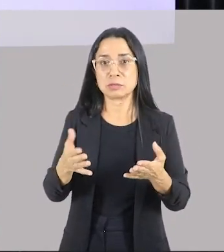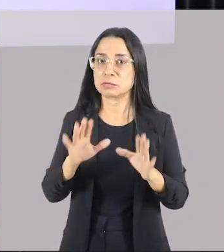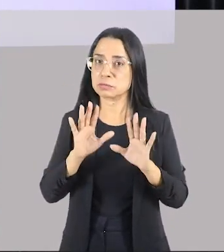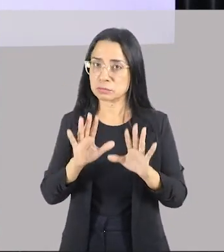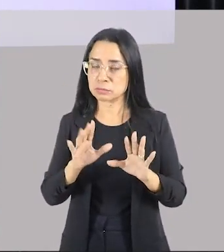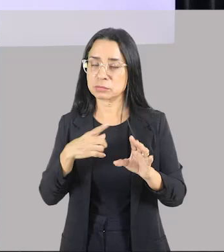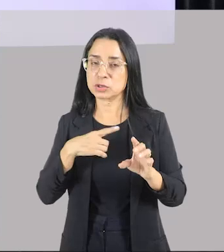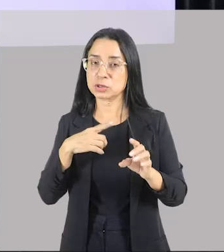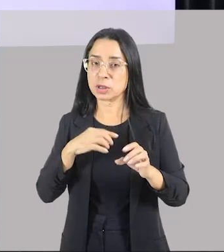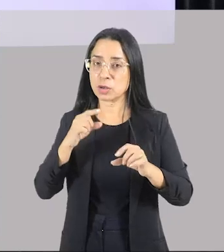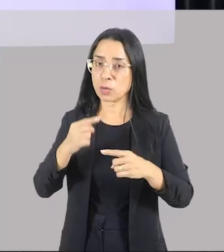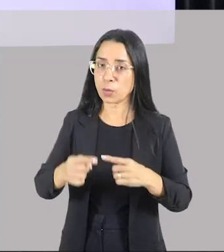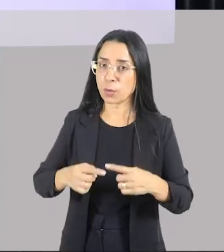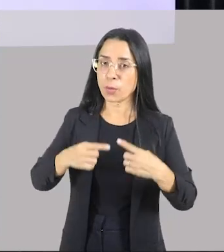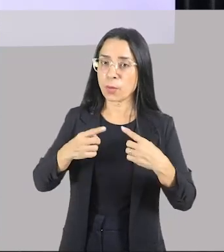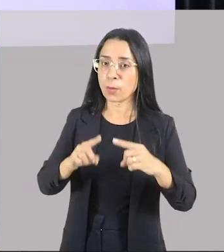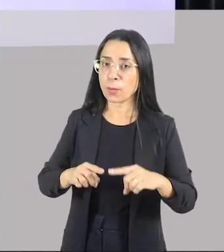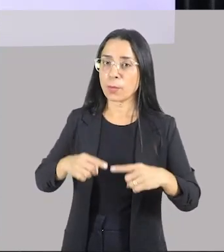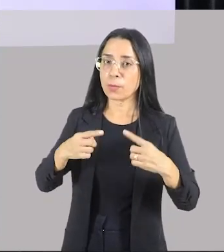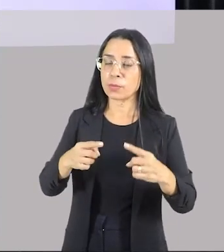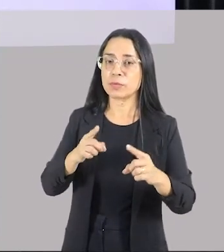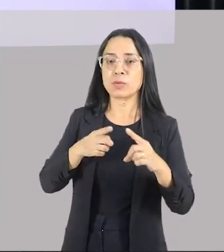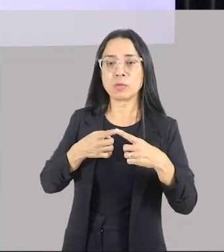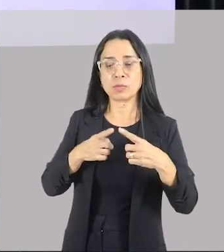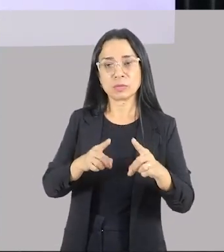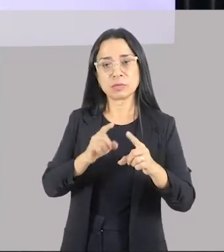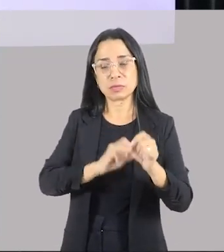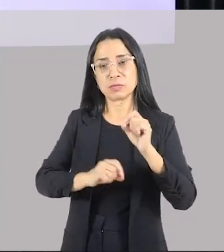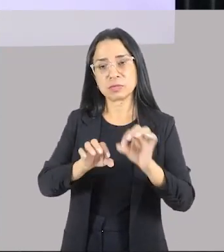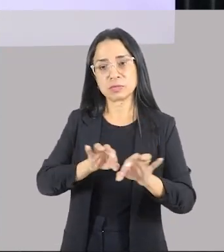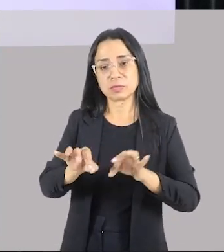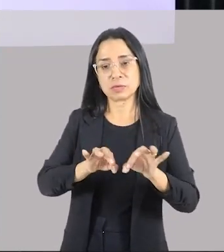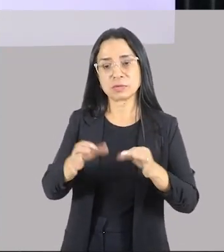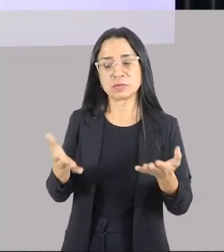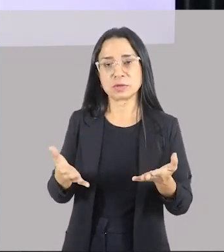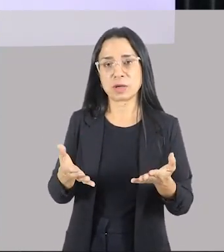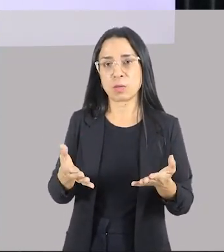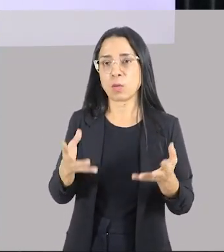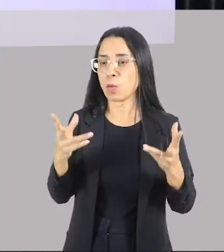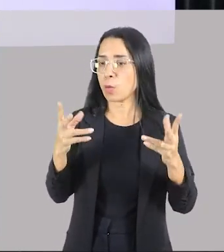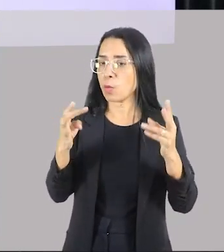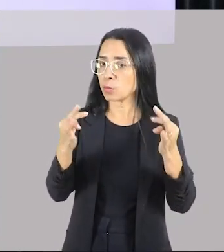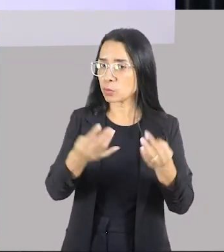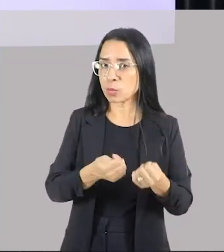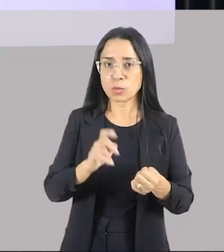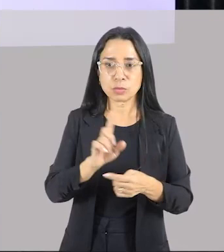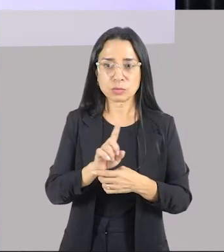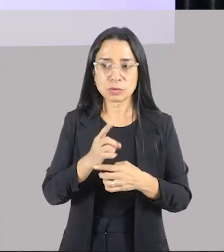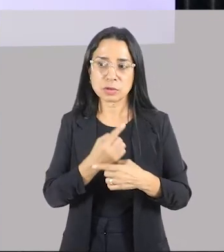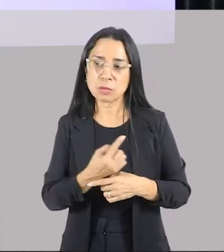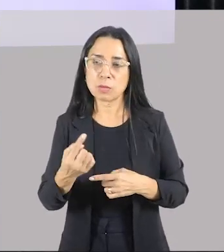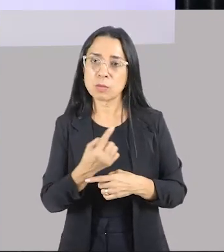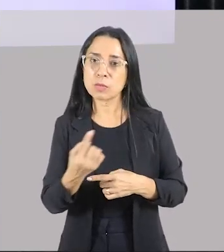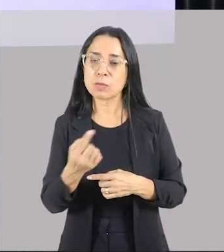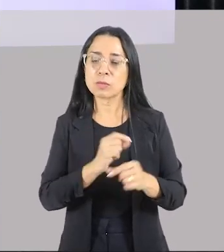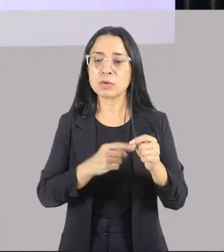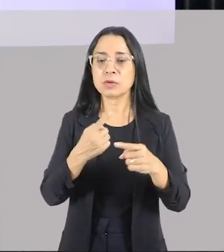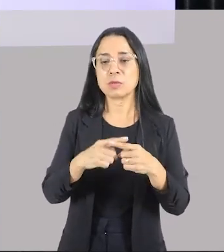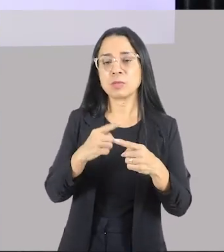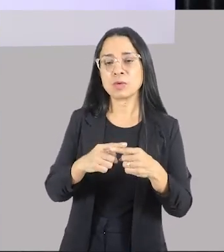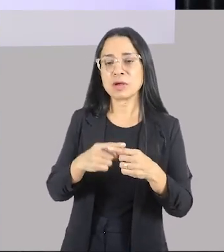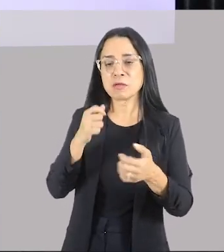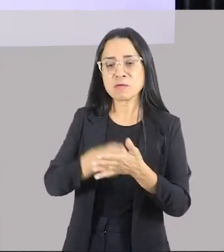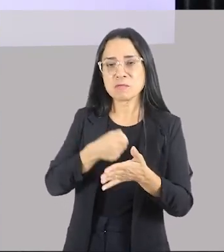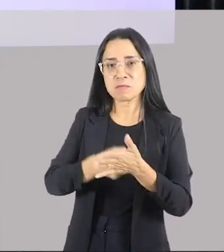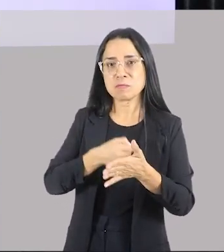fato, iam para esses congressos, exatamente da repressão policial e judicial. O governo era muito incisivo nessa